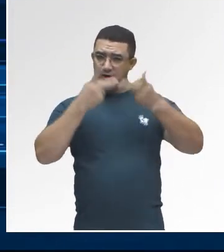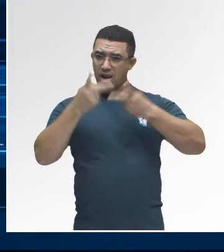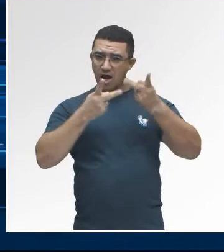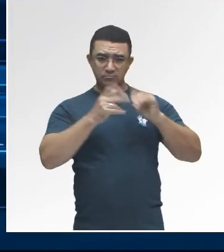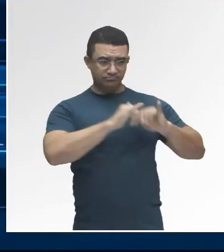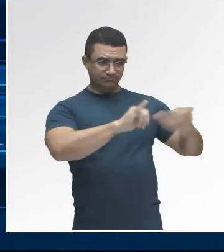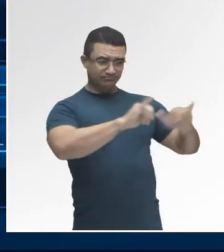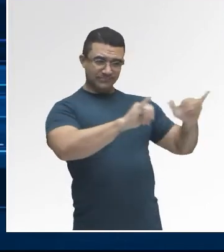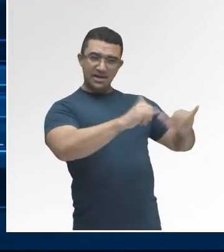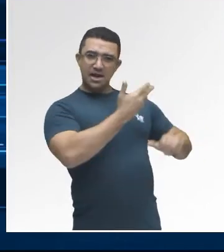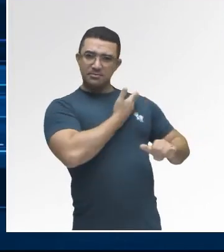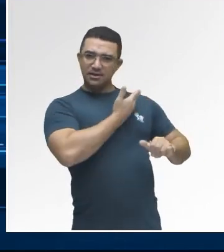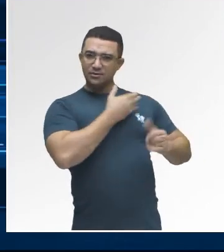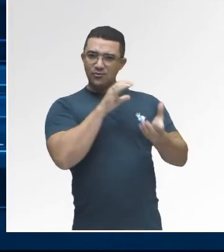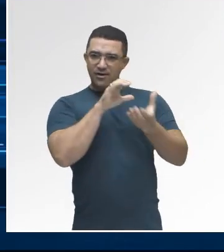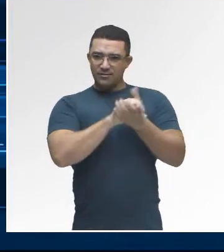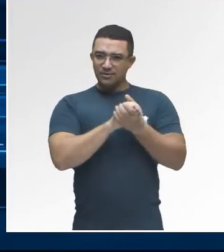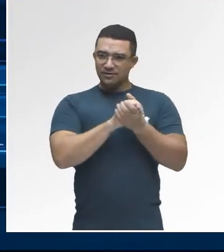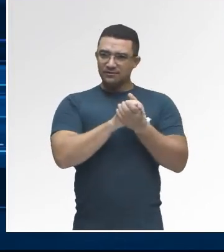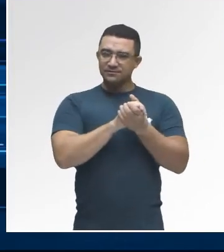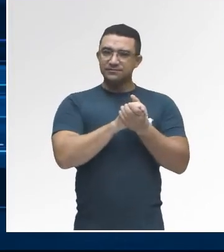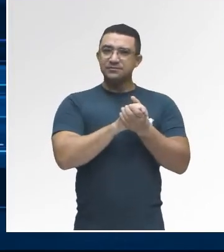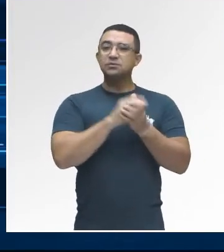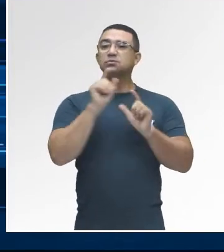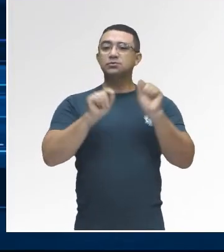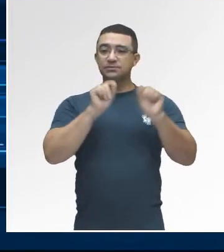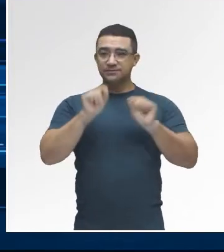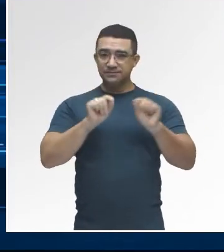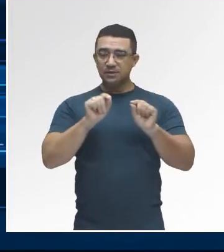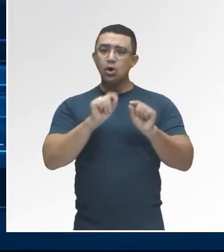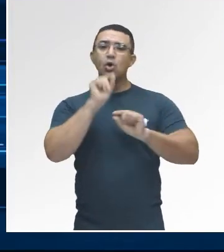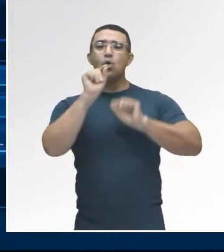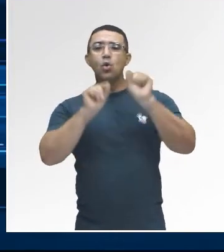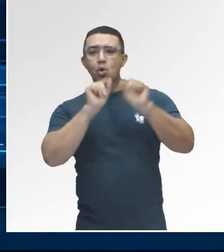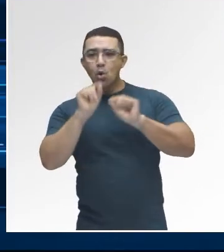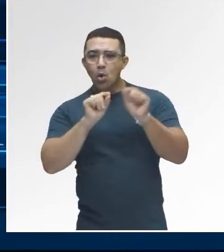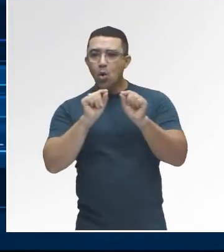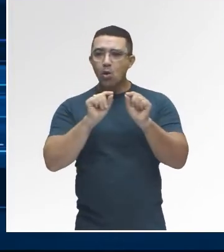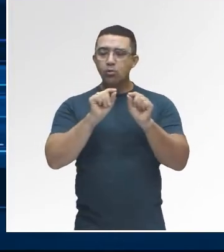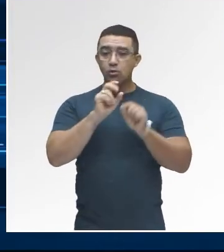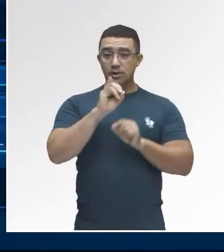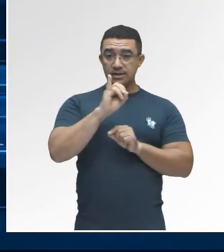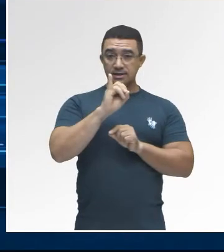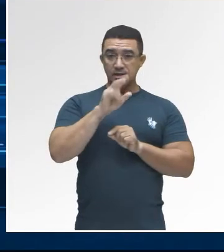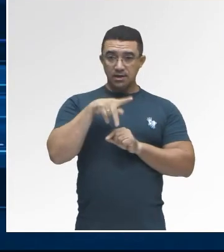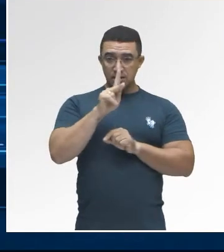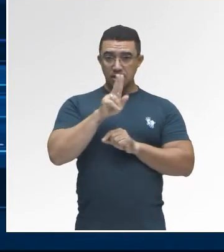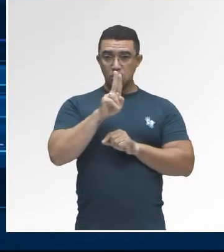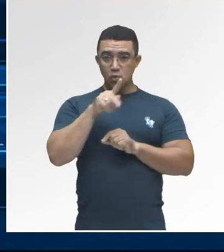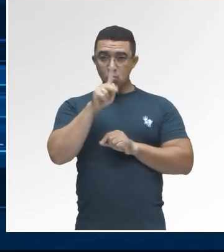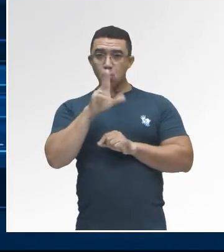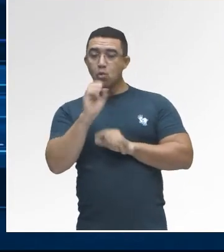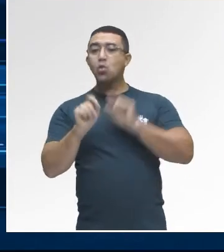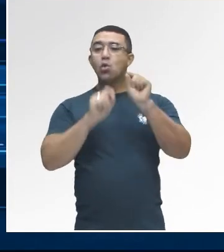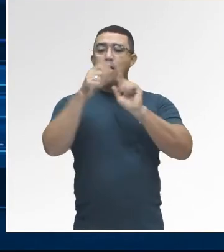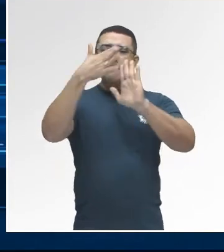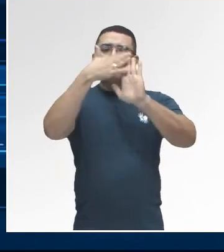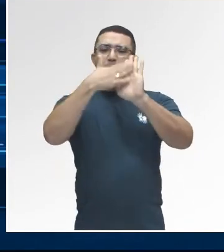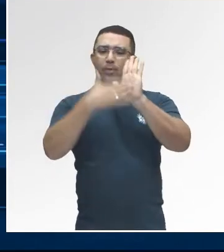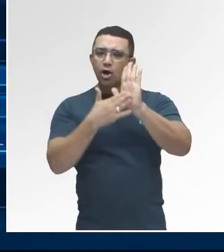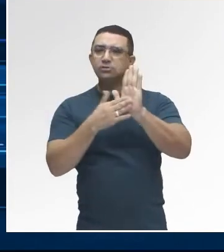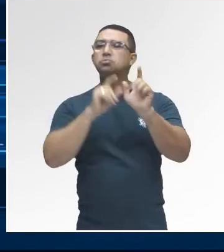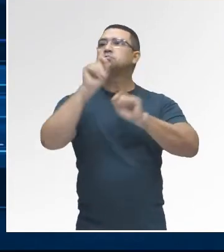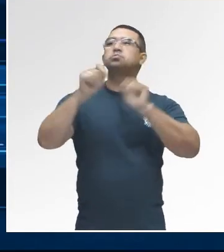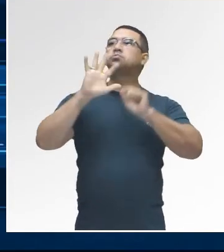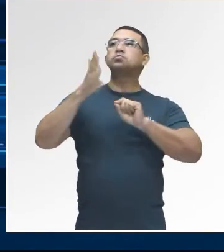do casamento dele, né? Deles, né? Como foi que a Yikuko propôs, né? O casamento, né? Contaram também